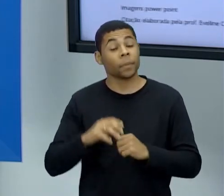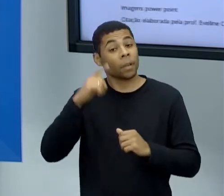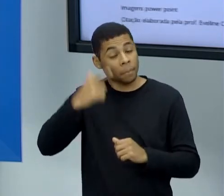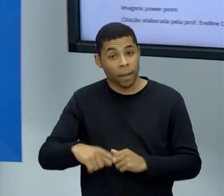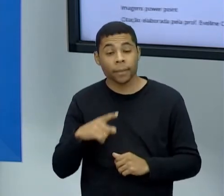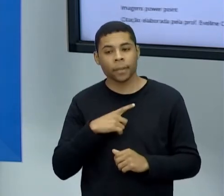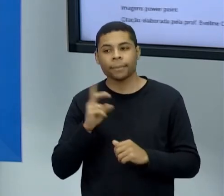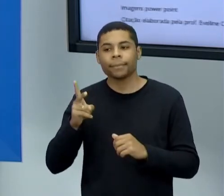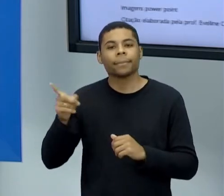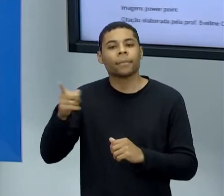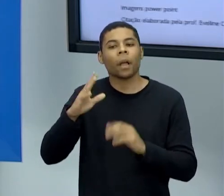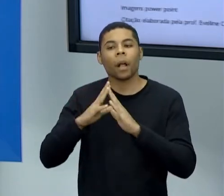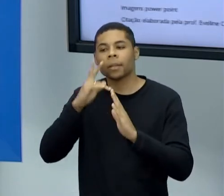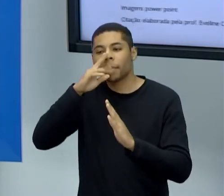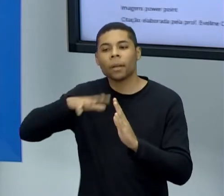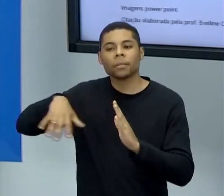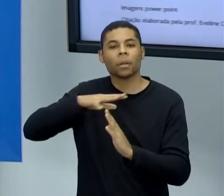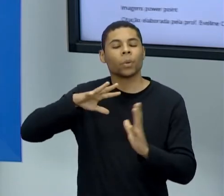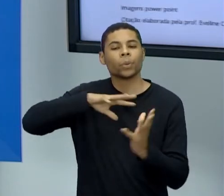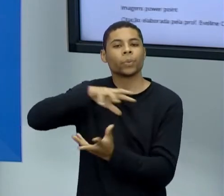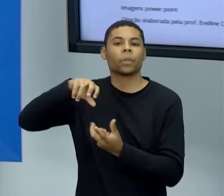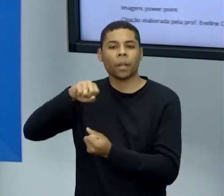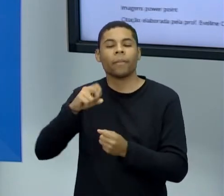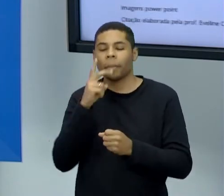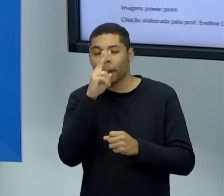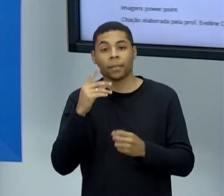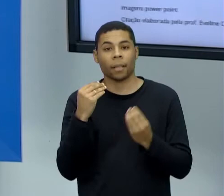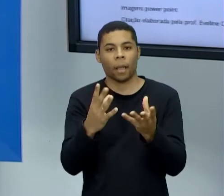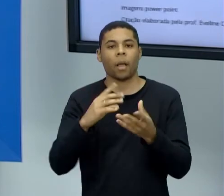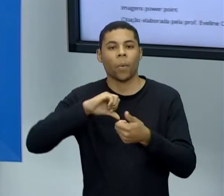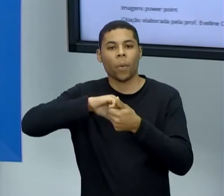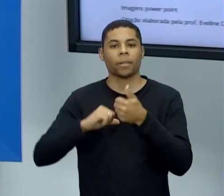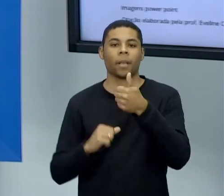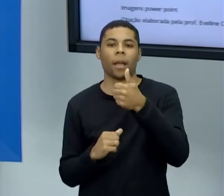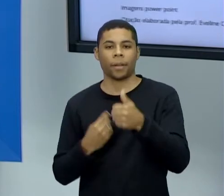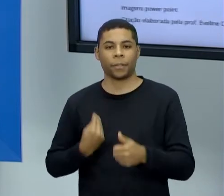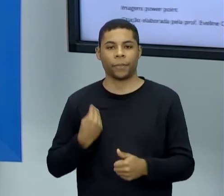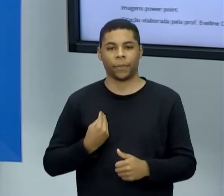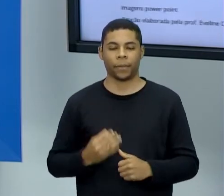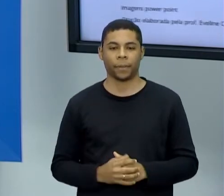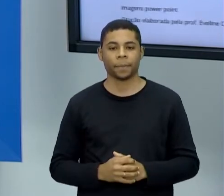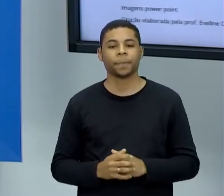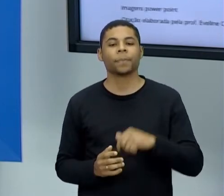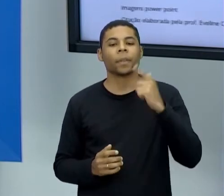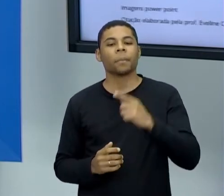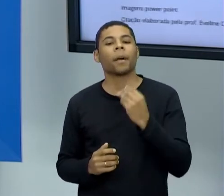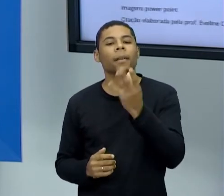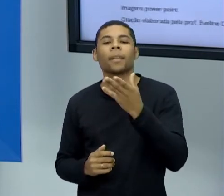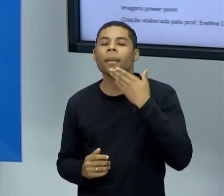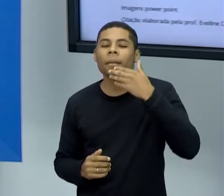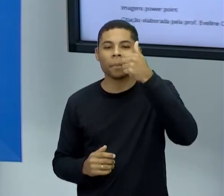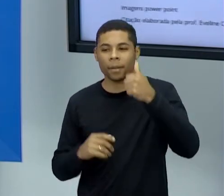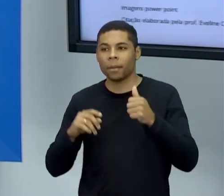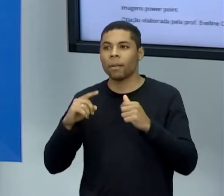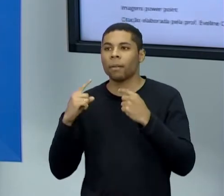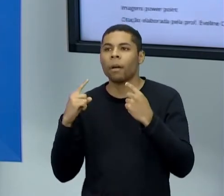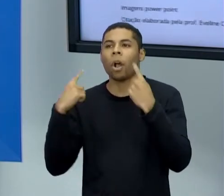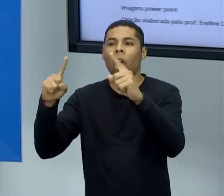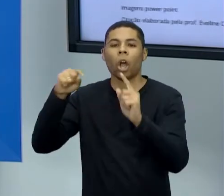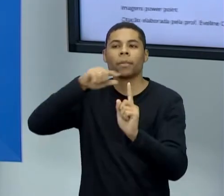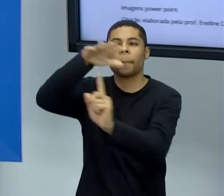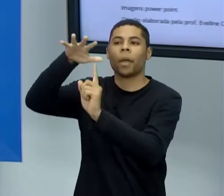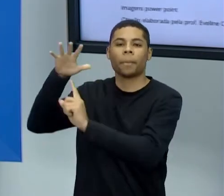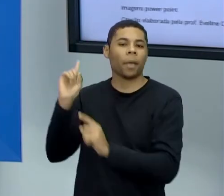também é aquela que te traz qualidade de vida, poupa energia e gera menos impacto no meio ambiente,